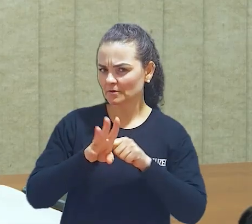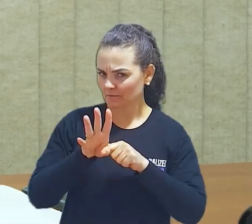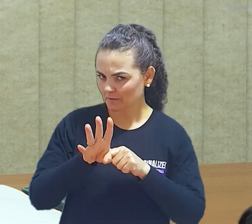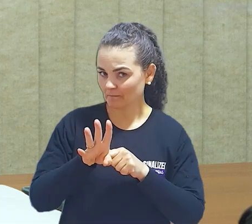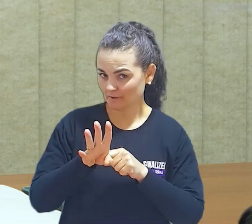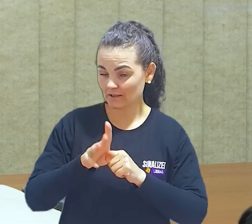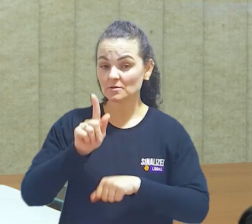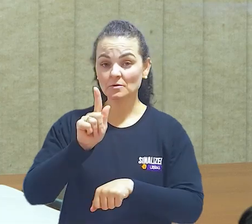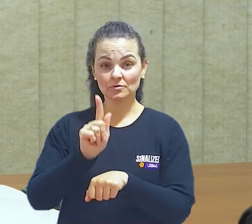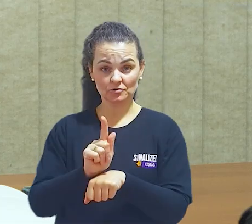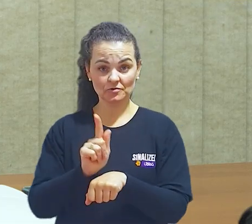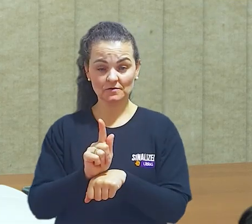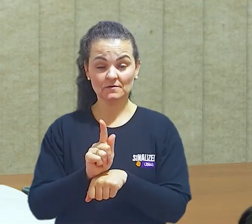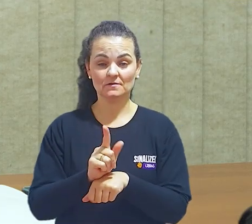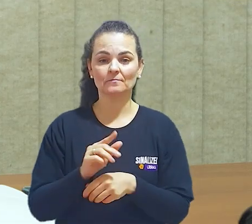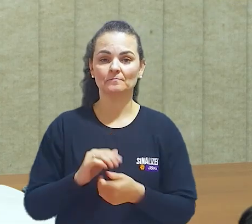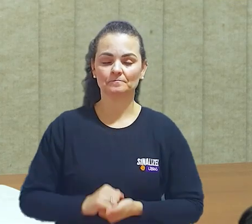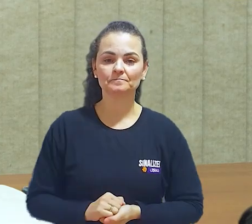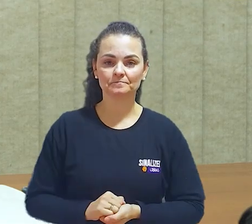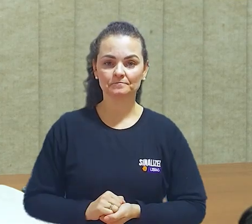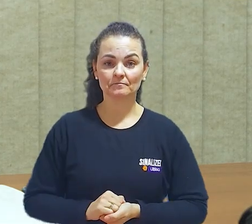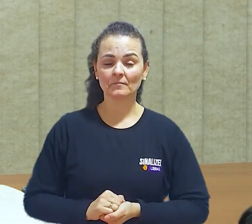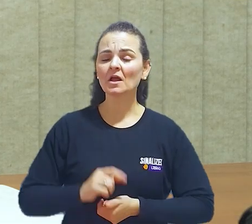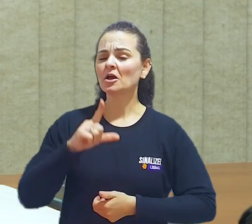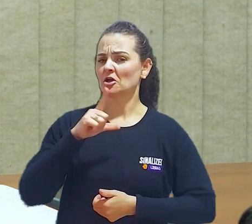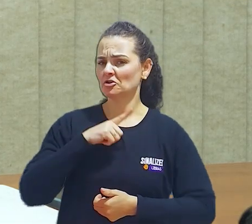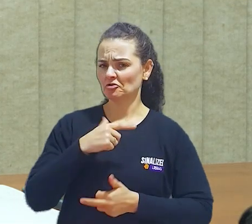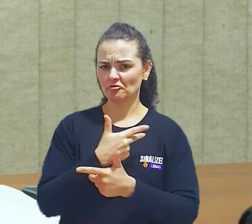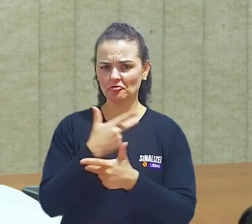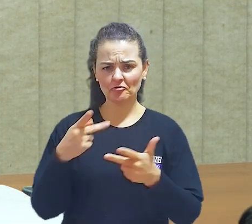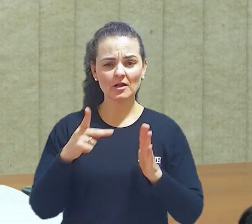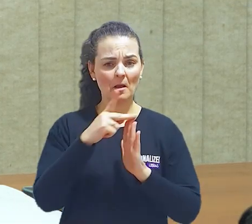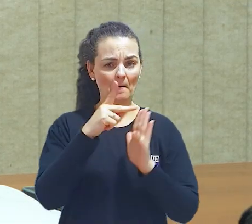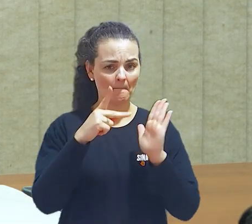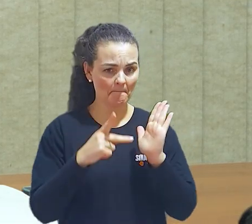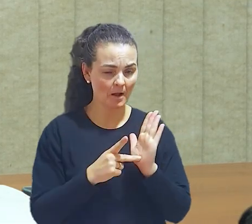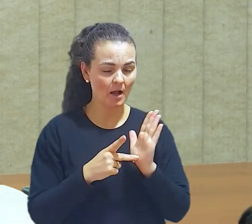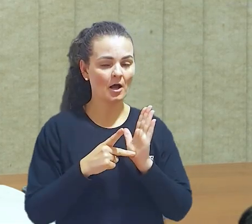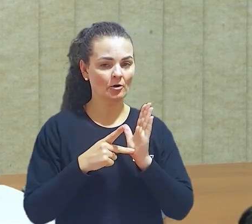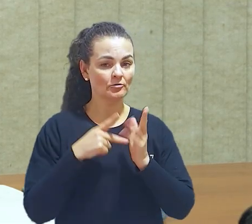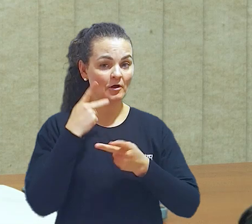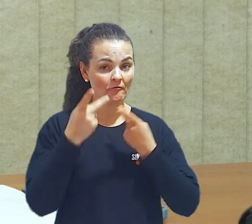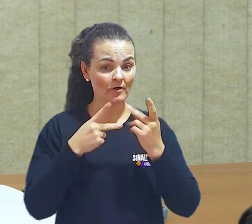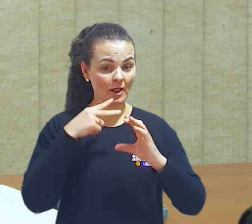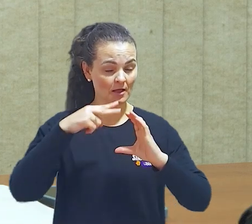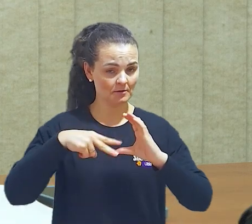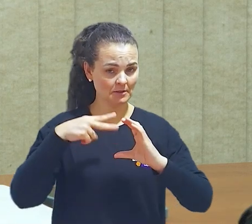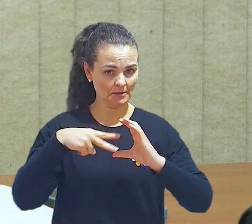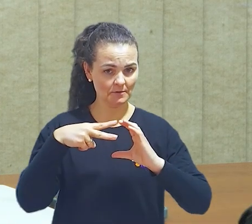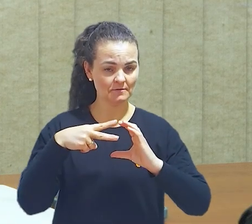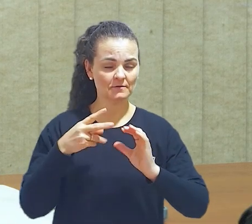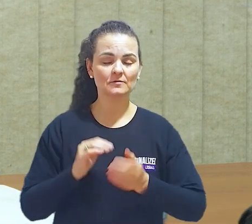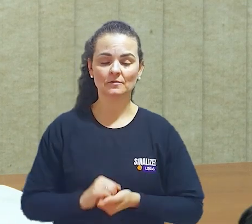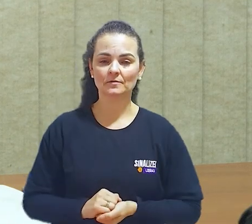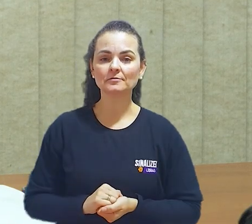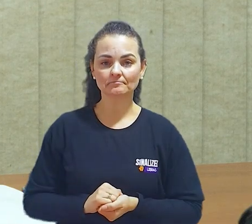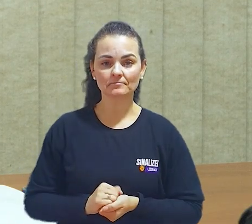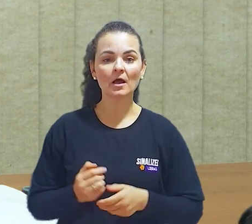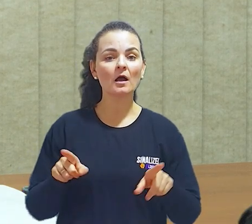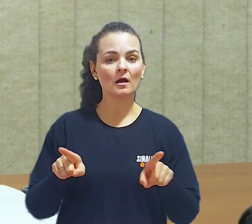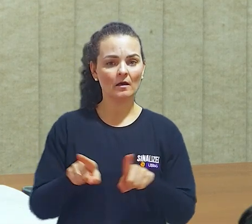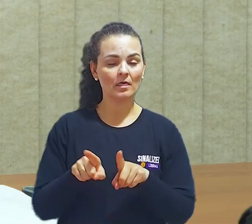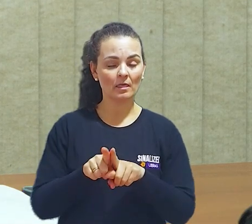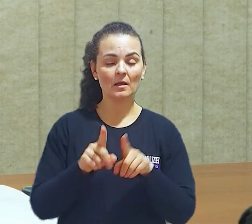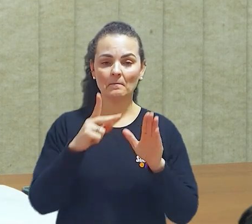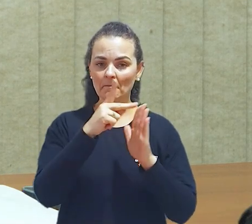Olha, nós tivemos várias pautas debatidas na casa, nós tivemos pautas debatidas